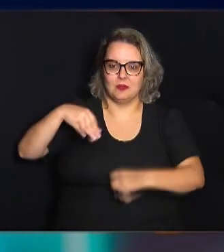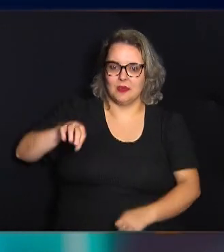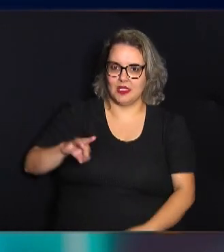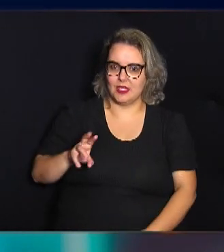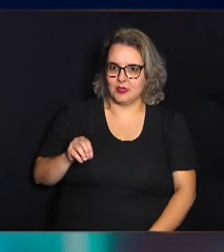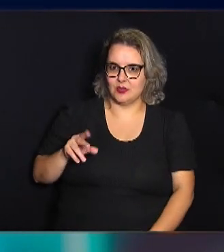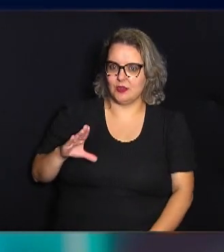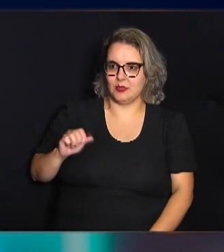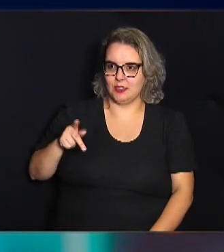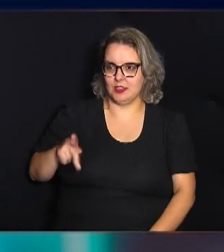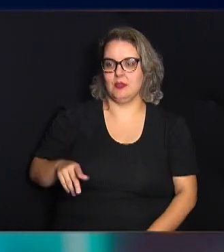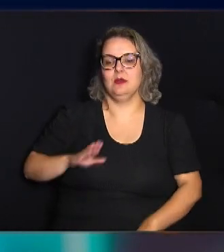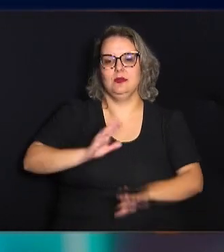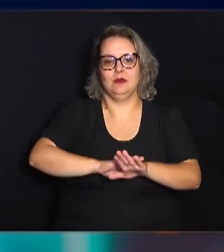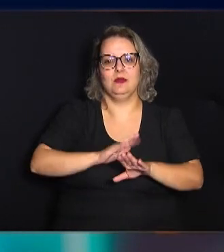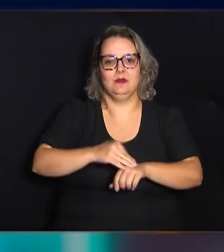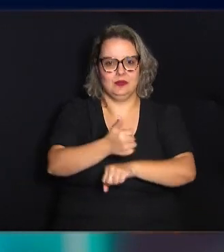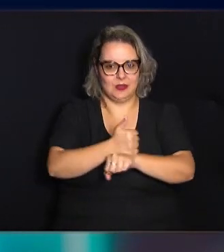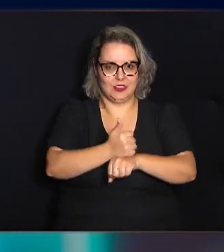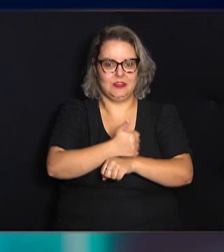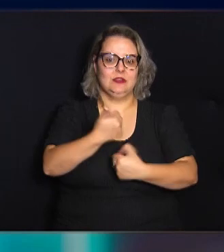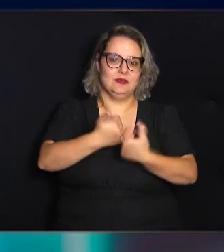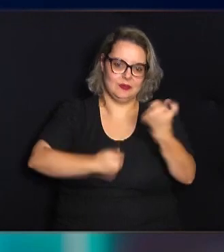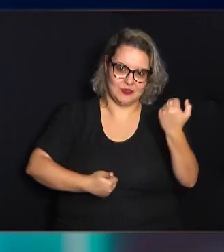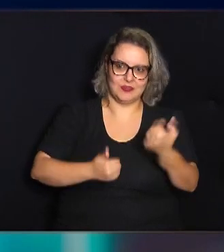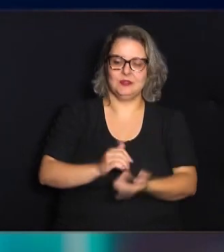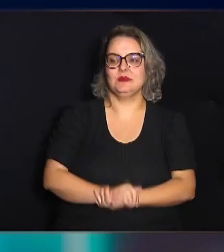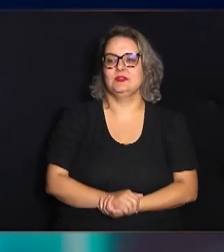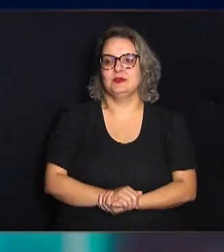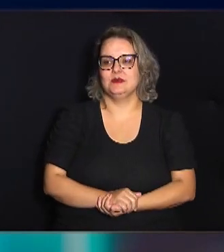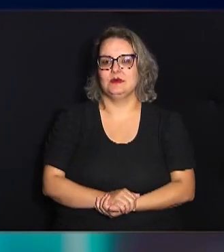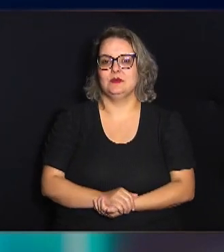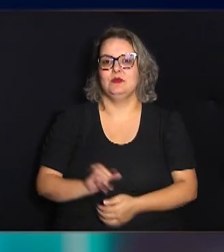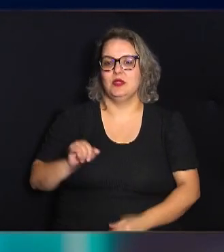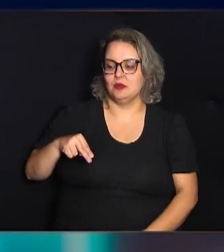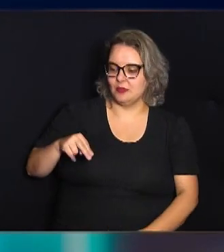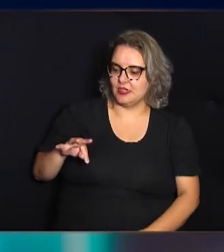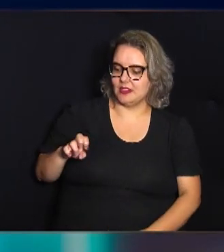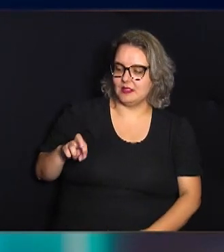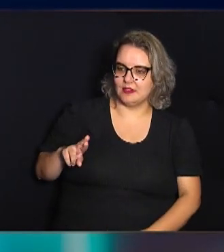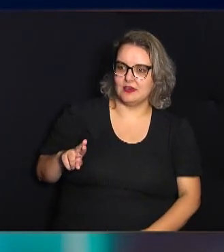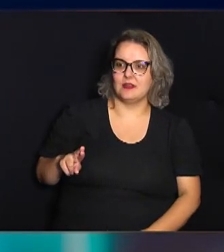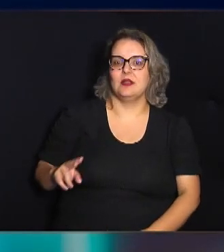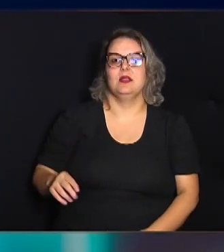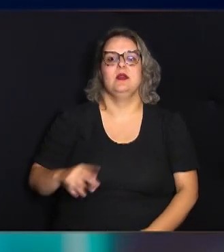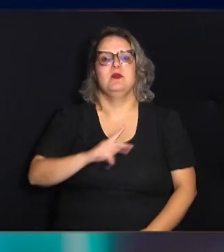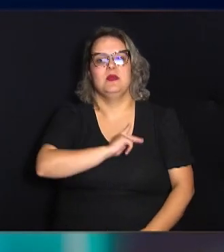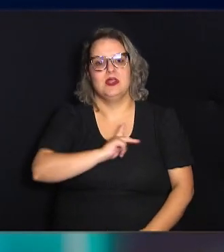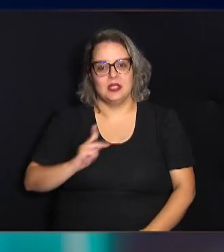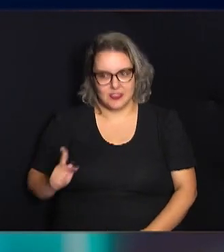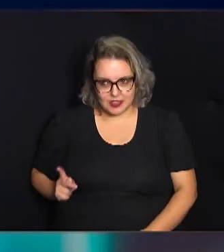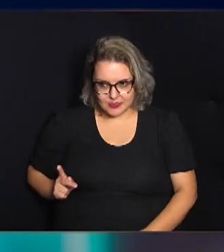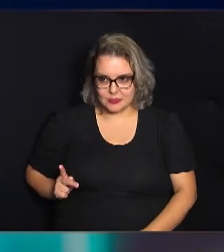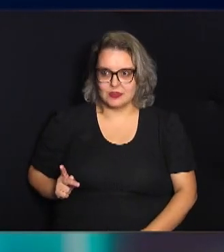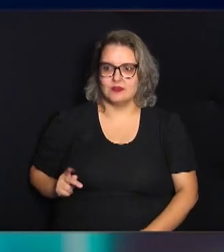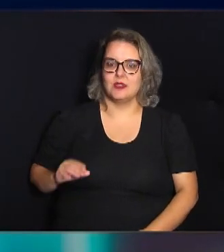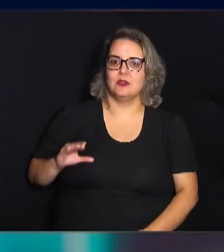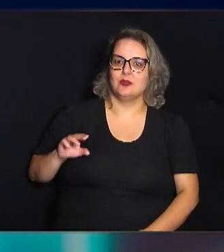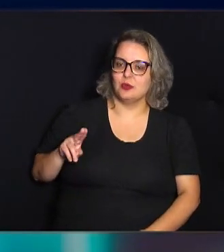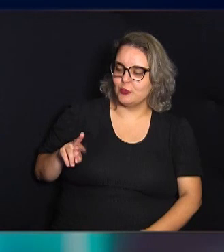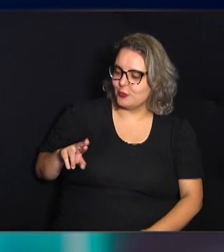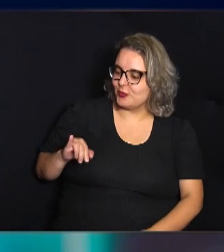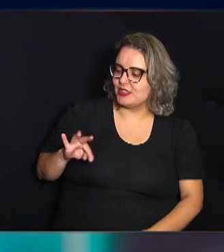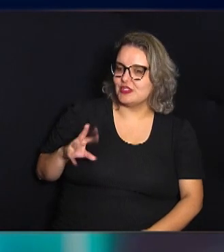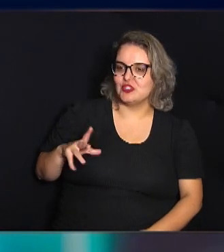como jogador de futebol profissional, pelo Internacional, pela Ponte Preta, pelo Curitiba,